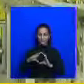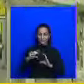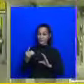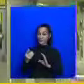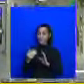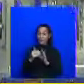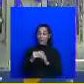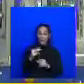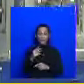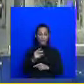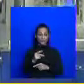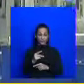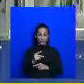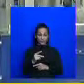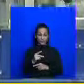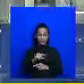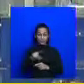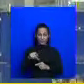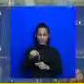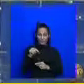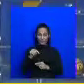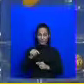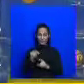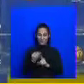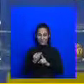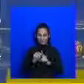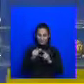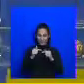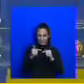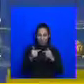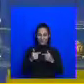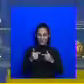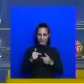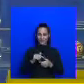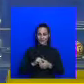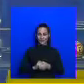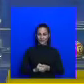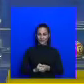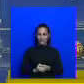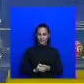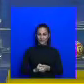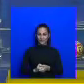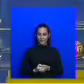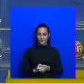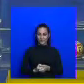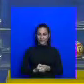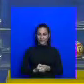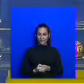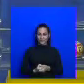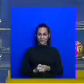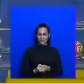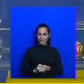bolas numeradas de 01 a 12. Sorteio do mês da sorte.